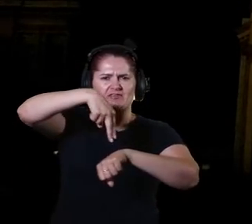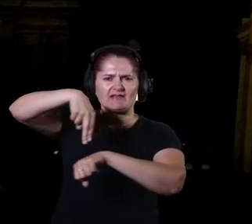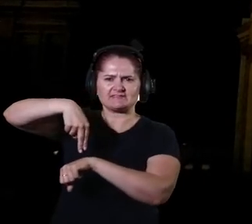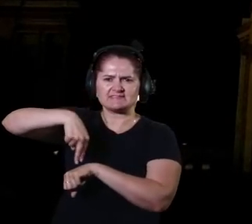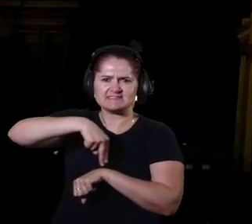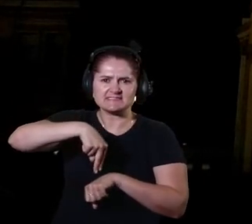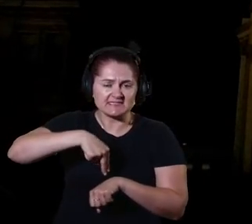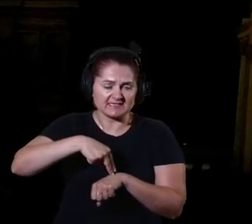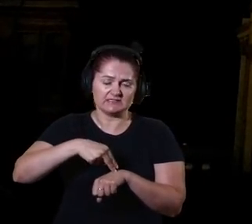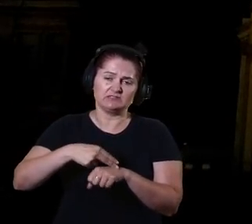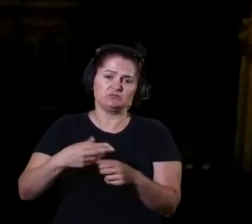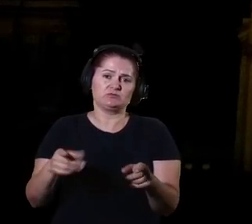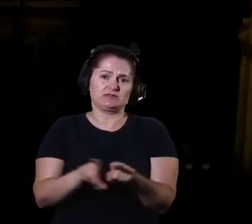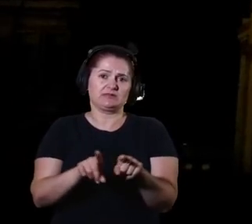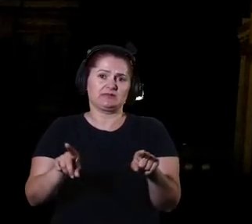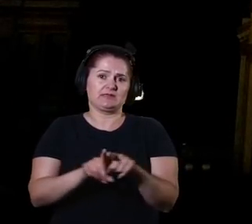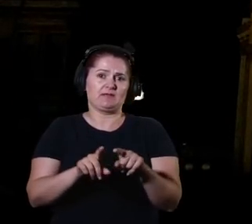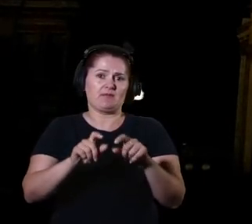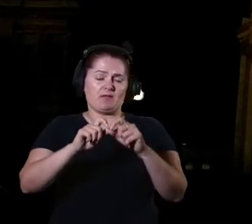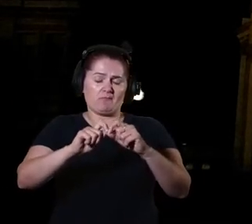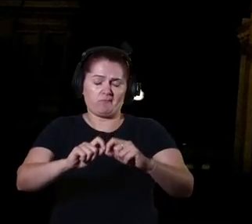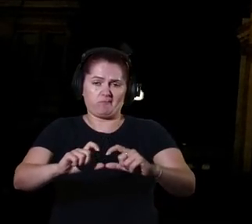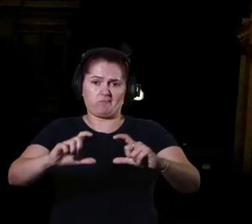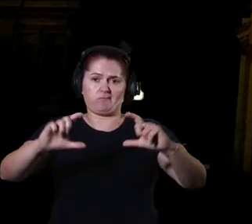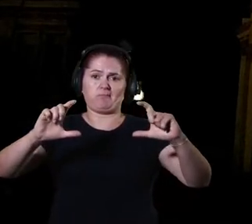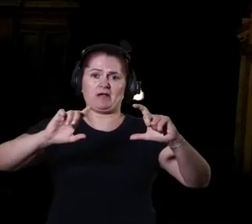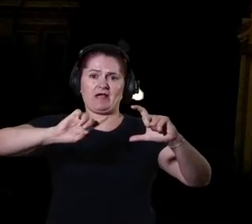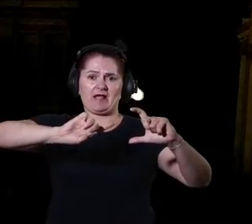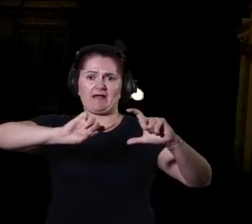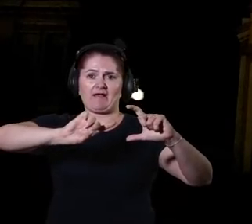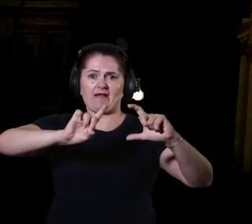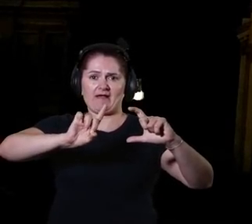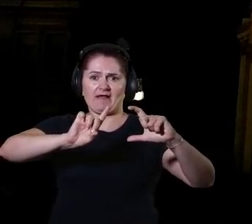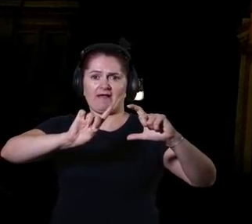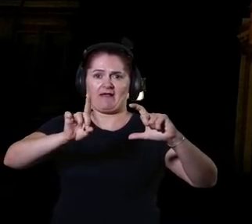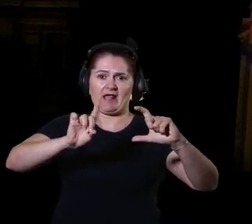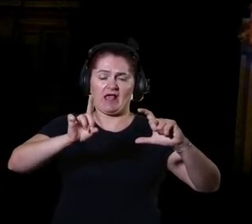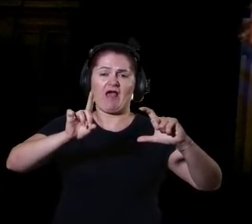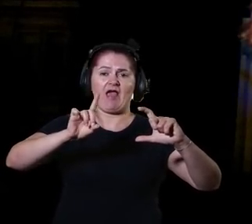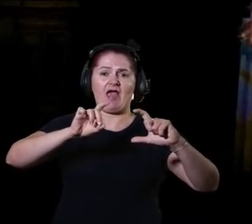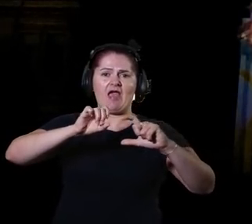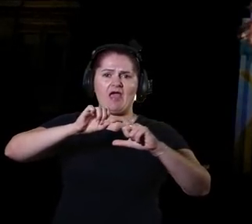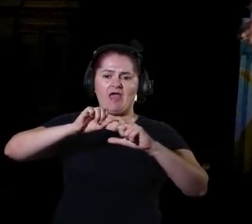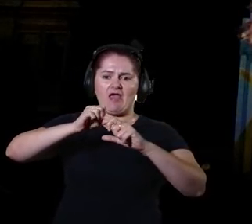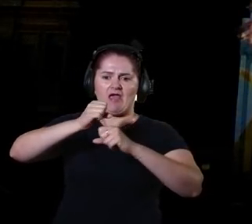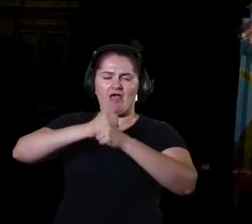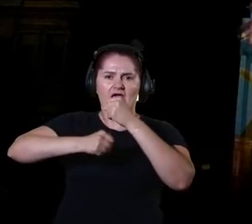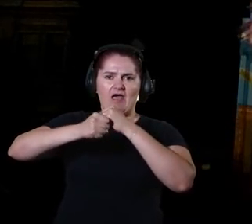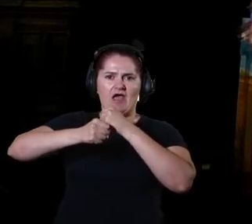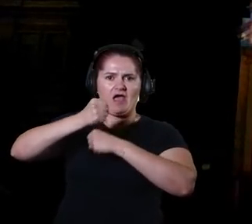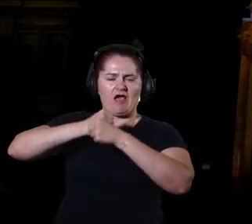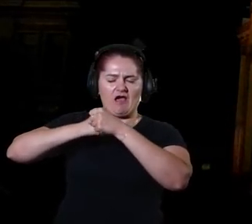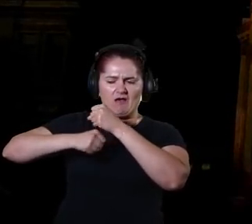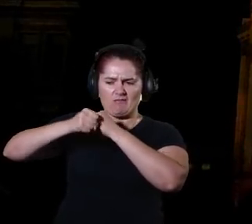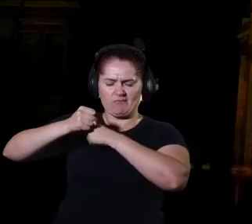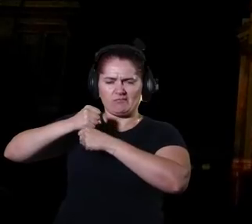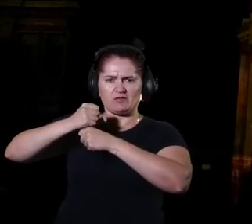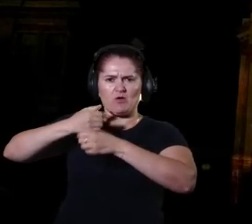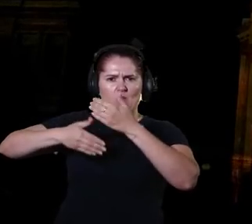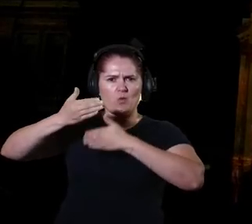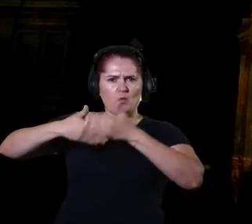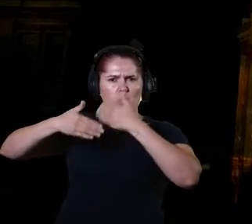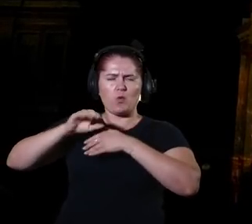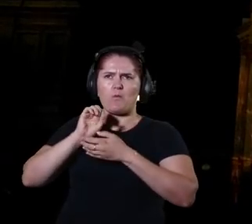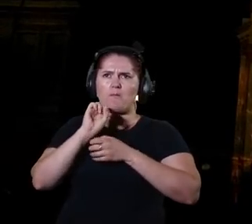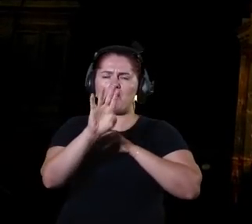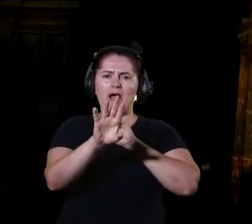ali. E um relógio que será submetido a uma regressão do tempo e de diferentes imagens que